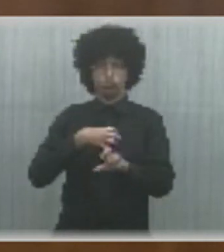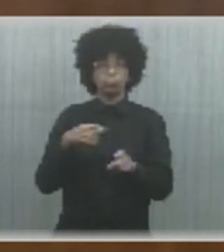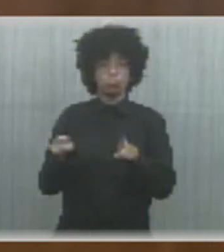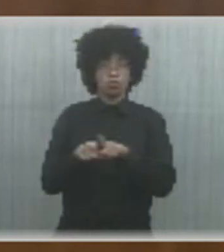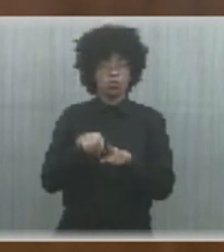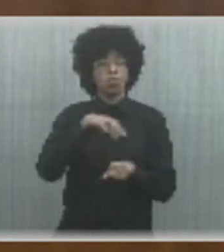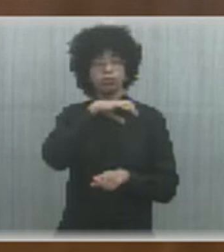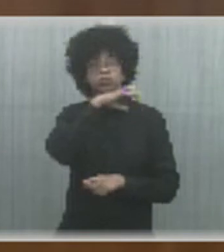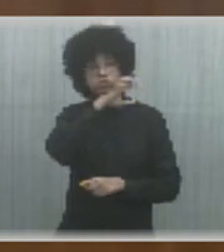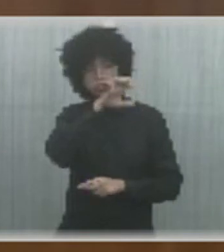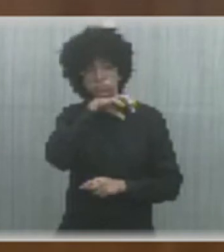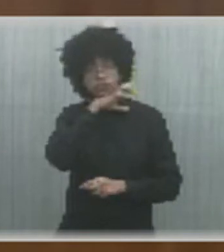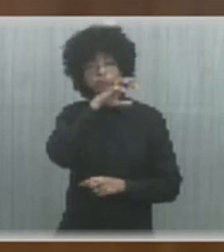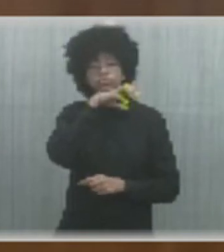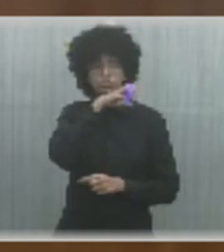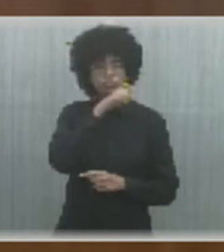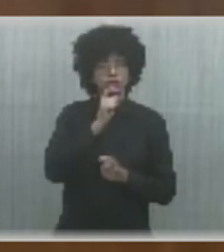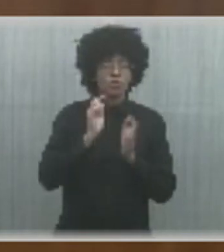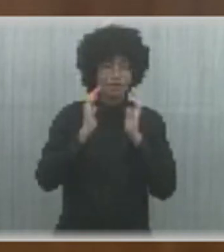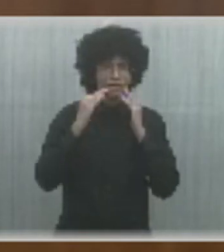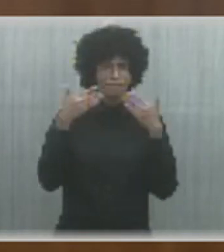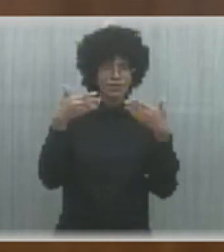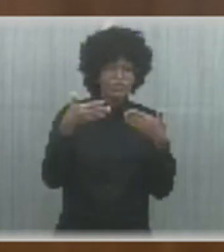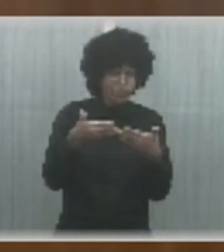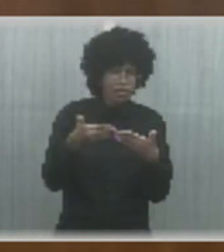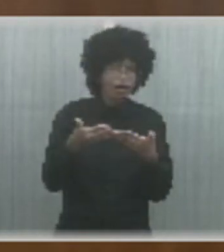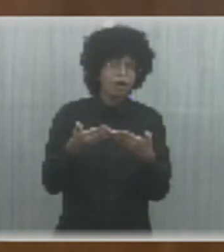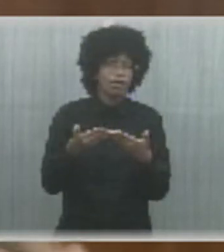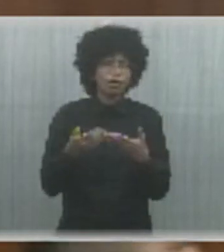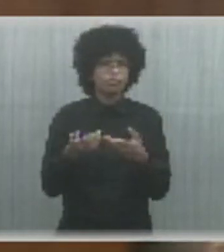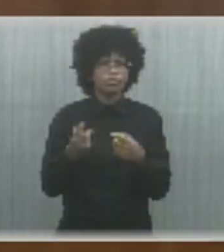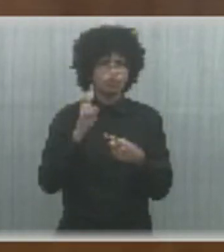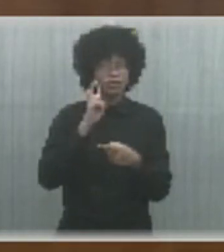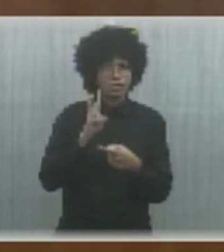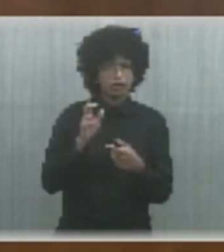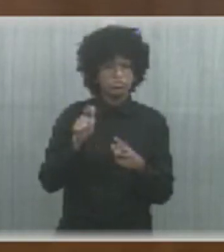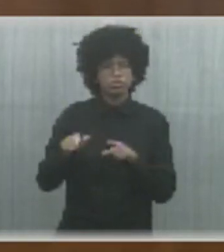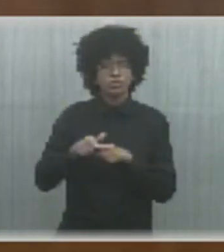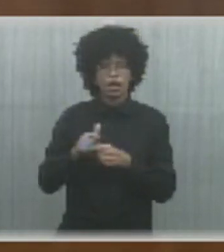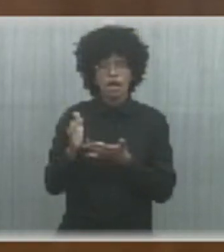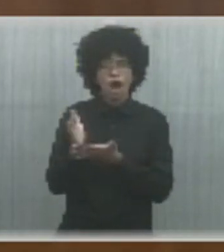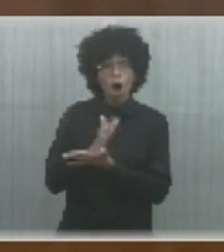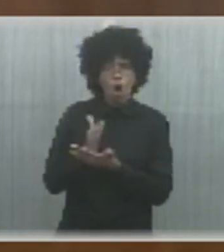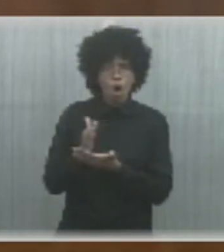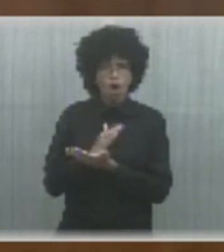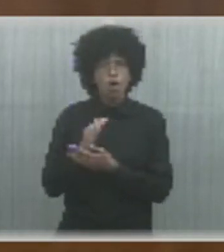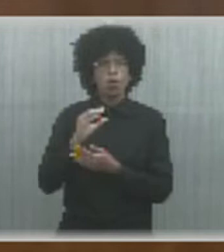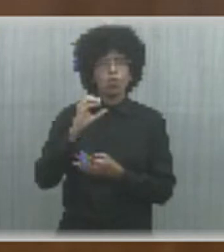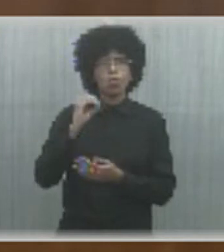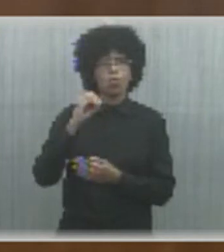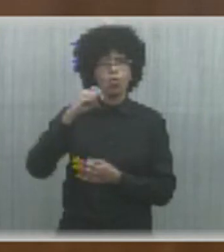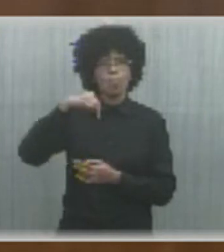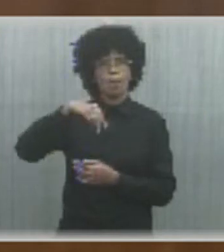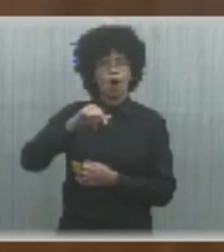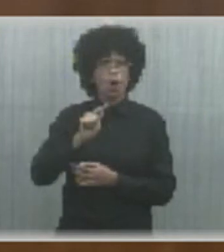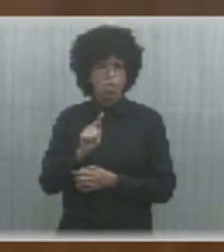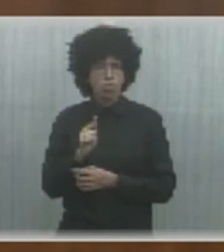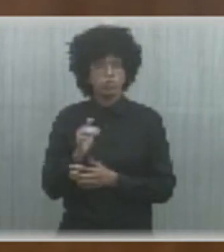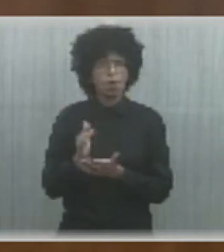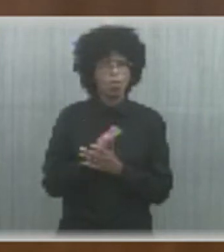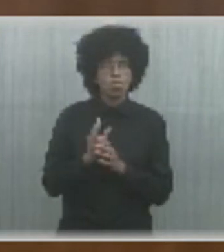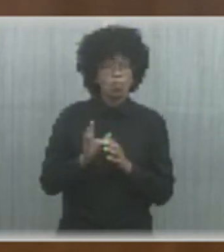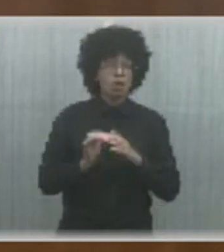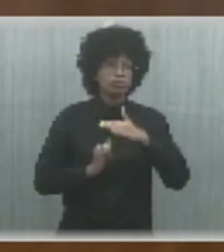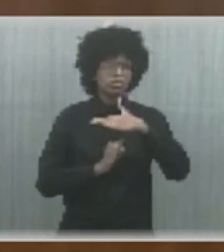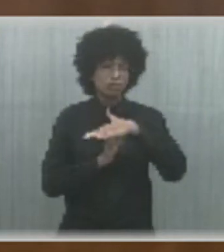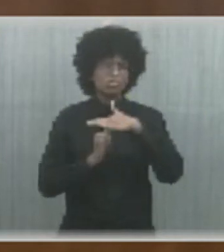animais também. Então, eu vejo o brilhante trabalho de algumas ONGs e entidades que, mesmo